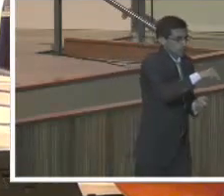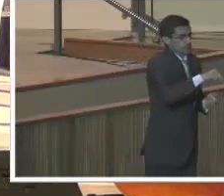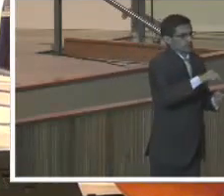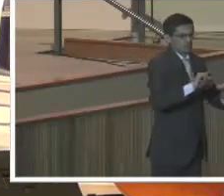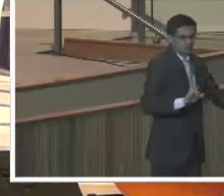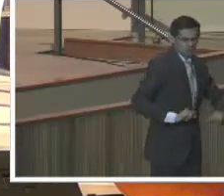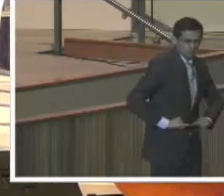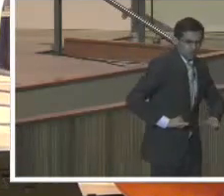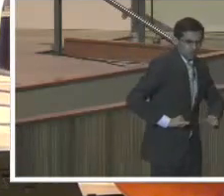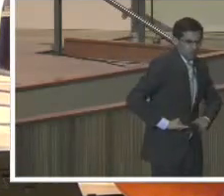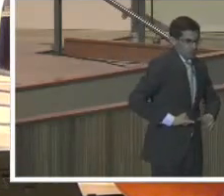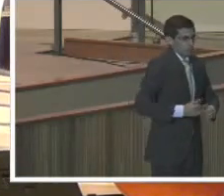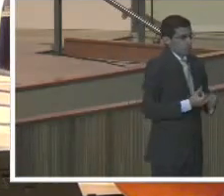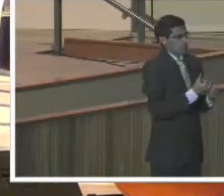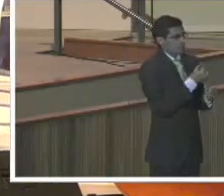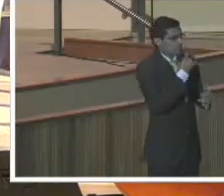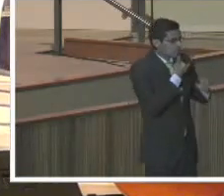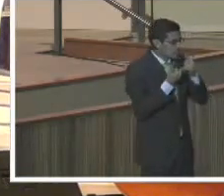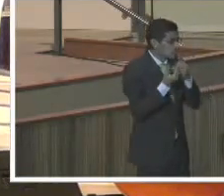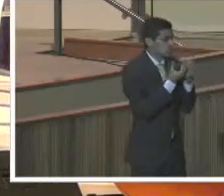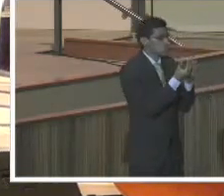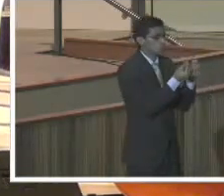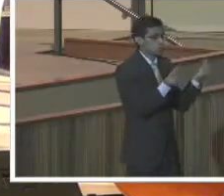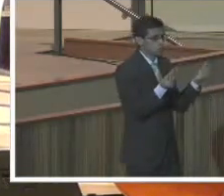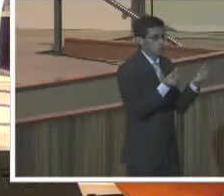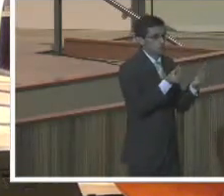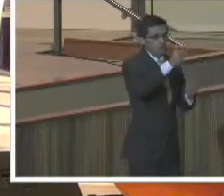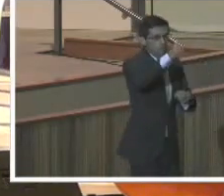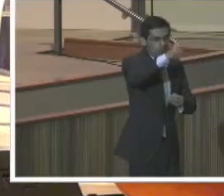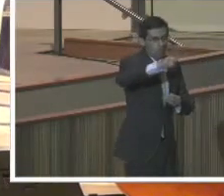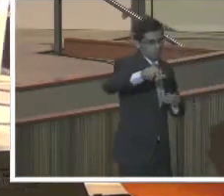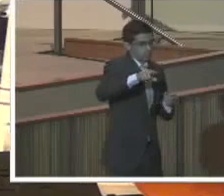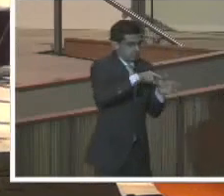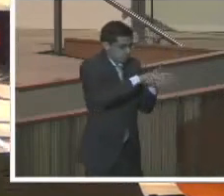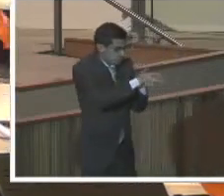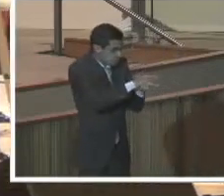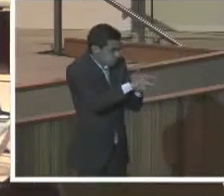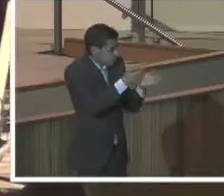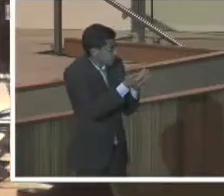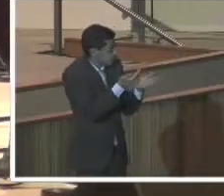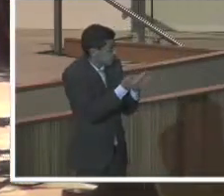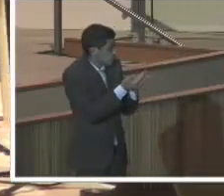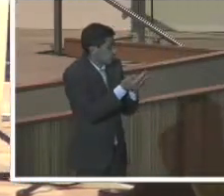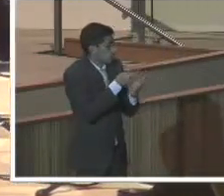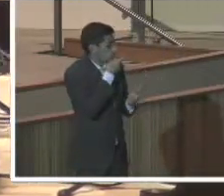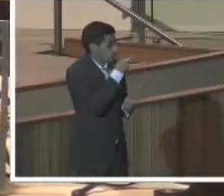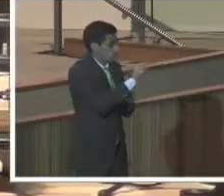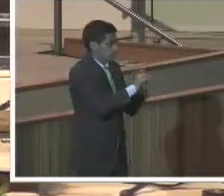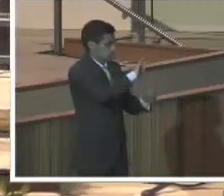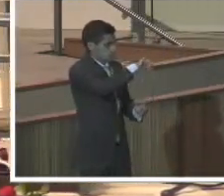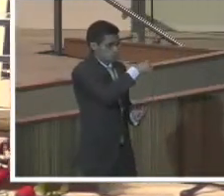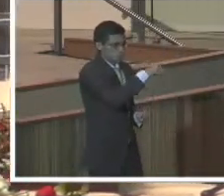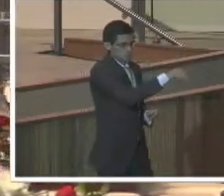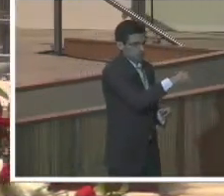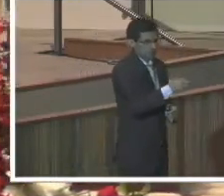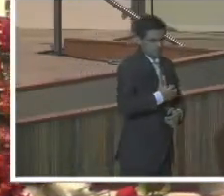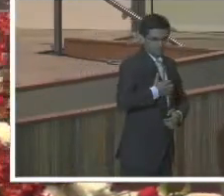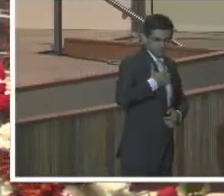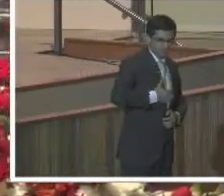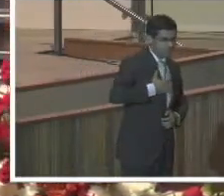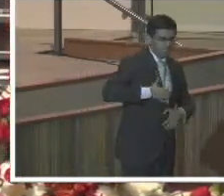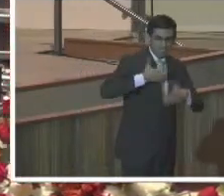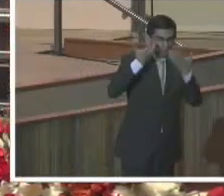da profecia. Outras pessoas dizem que ele estava muito irritado e não queria fazer a vontade de